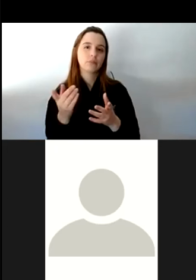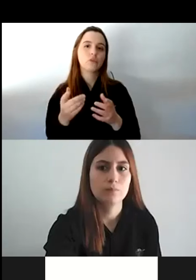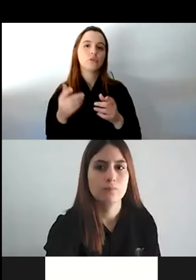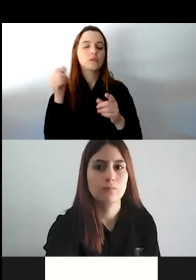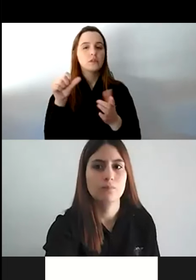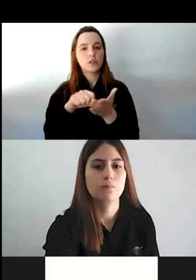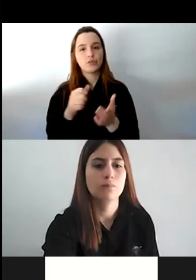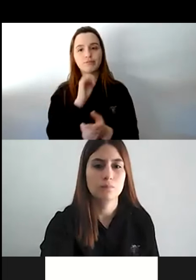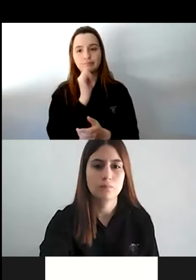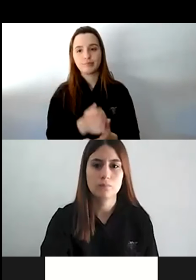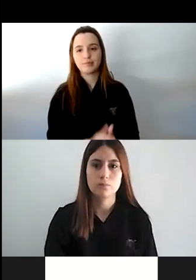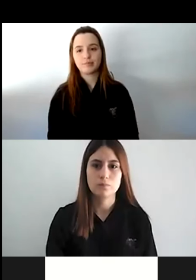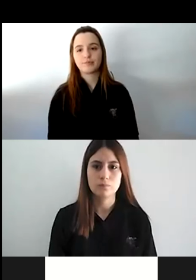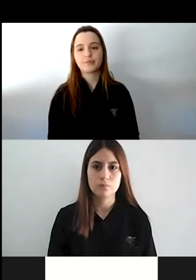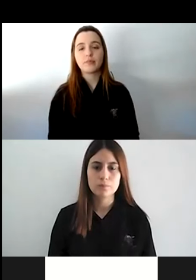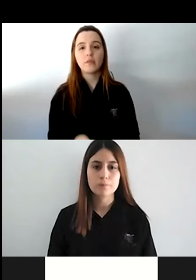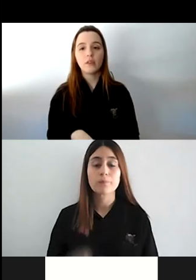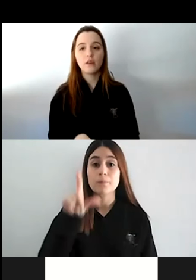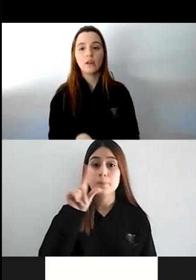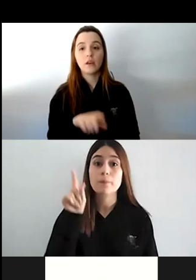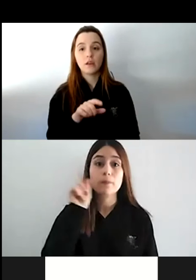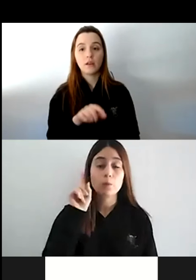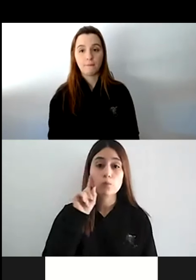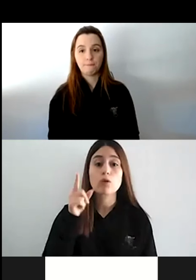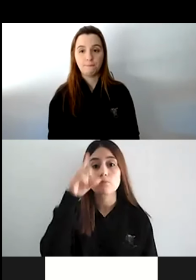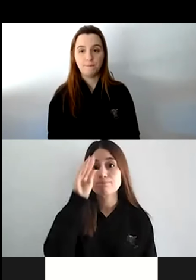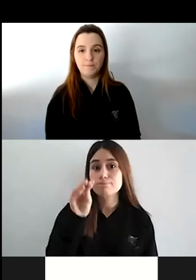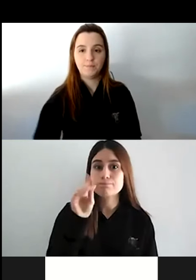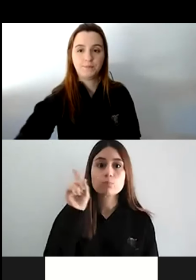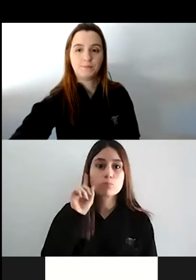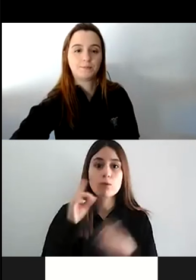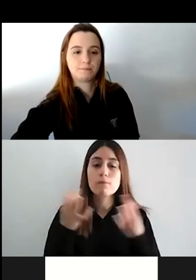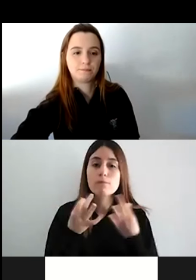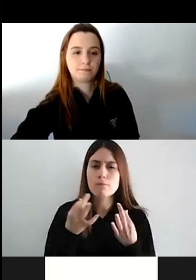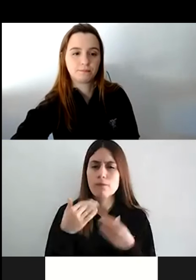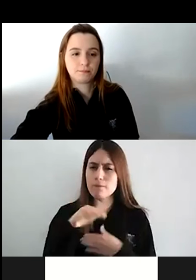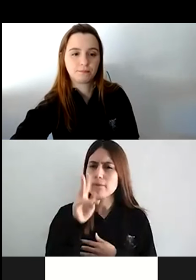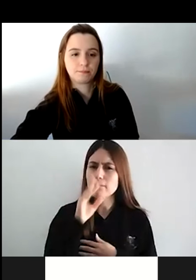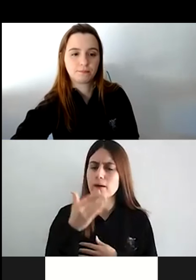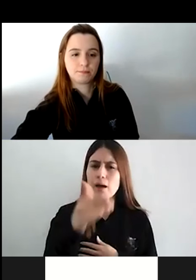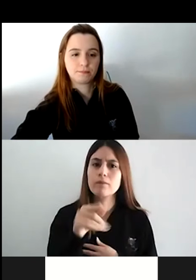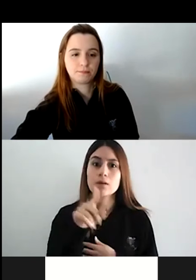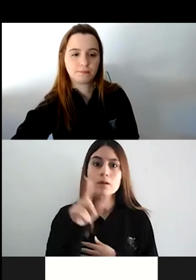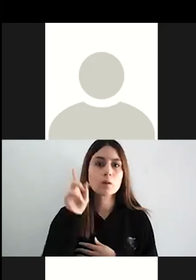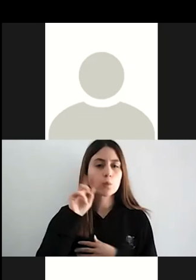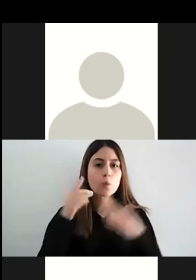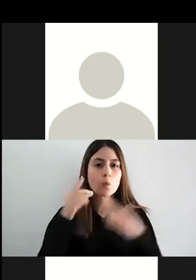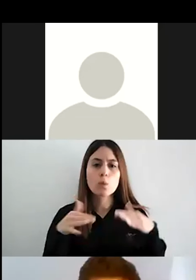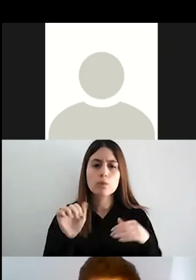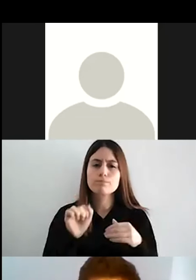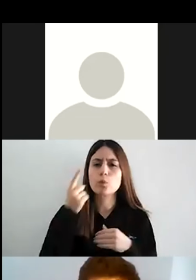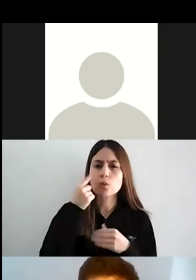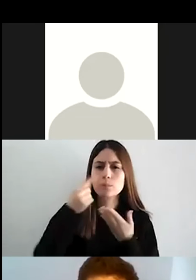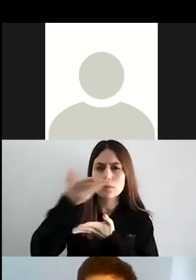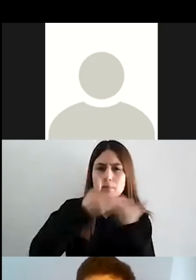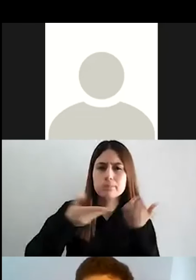Também é importante, e foi considerado importante, e vamos ver um pouquinho à frente a importância que isto tem, a partilha de conhecimento.